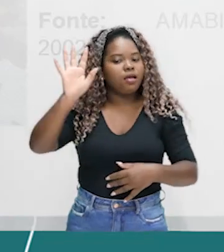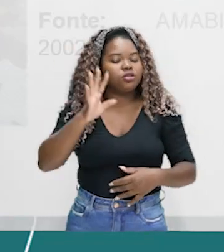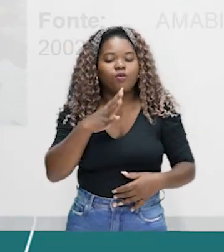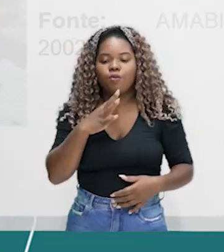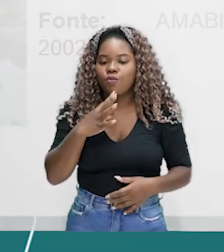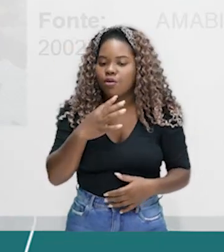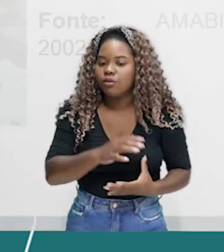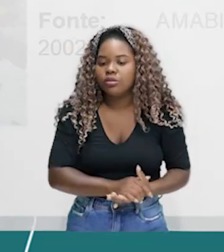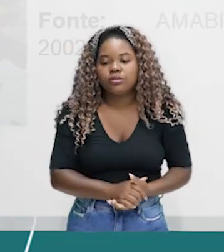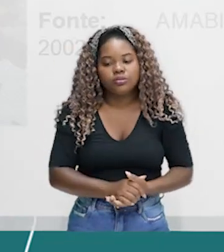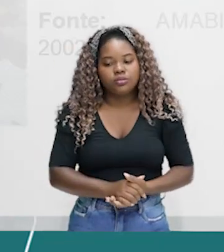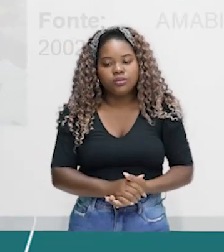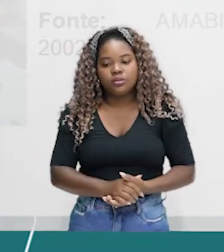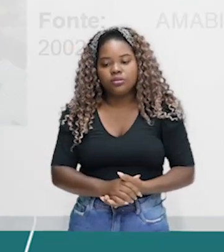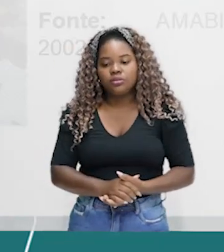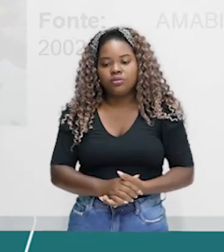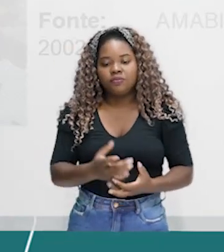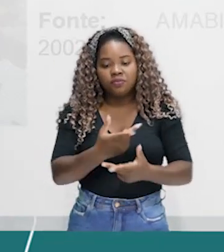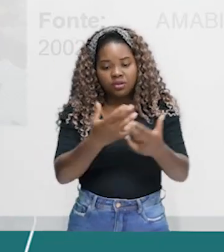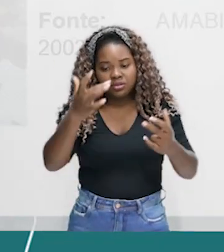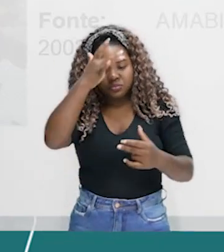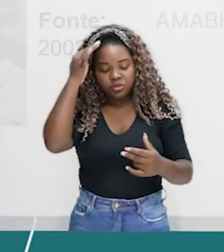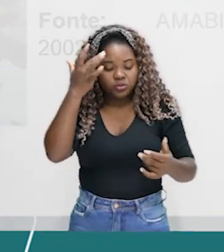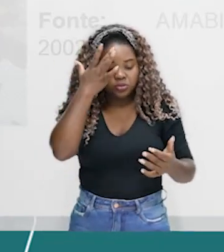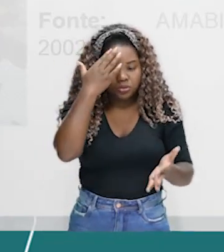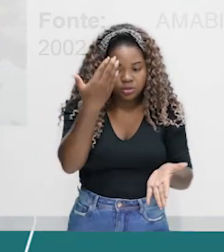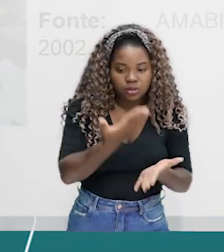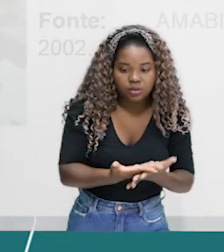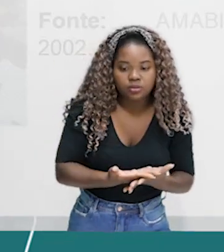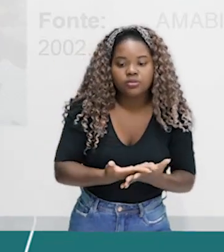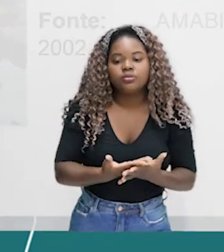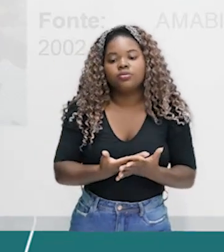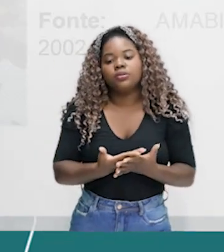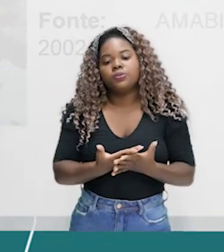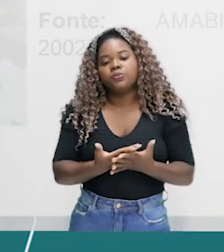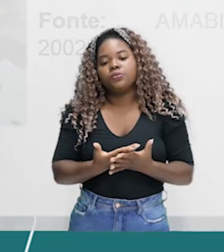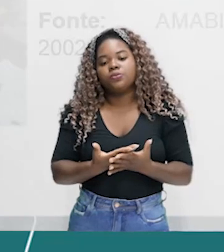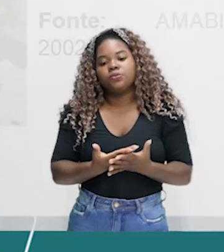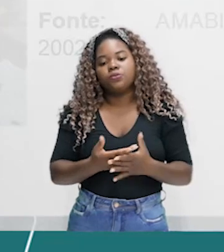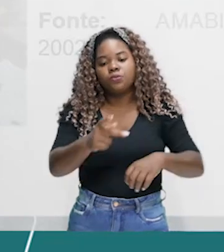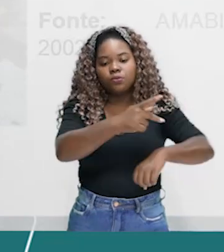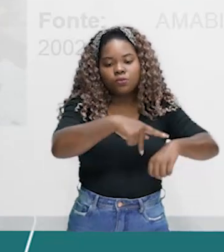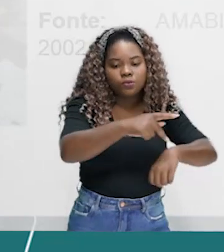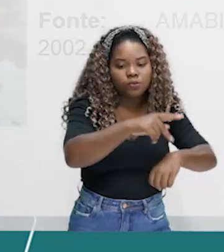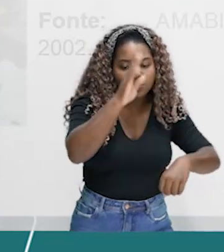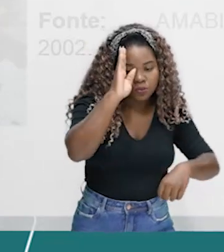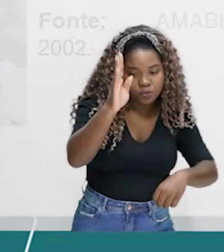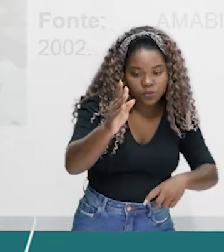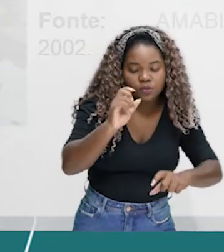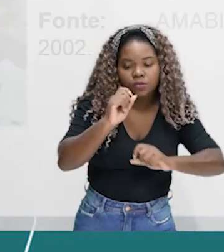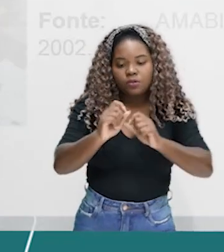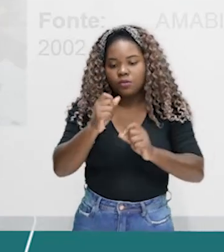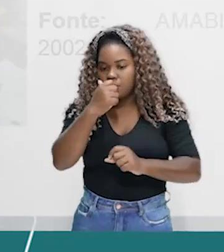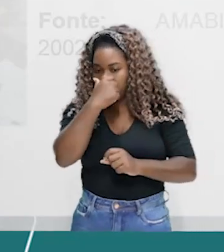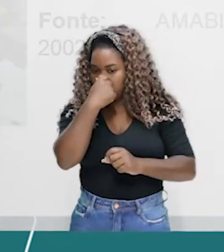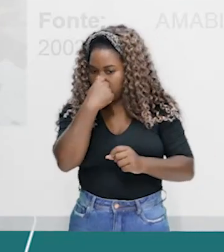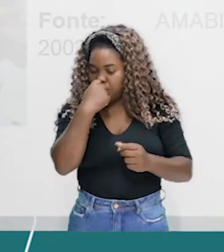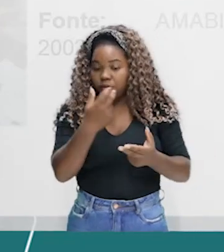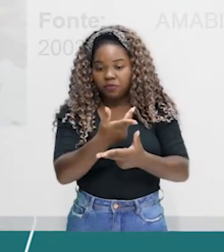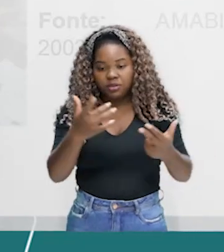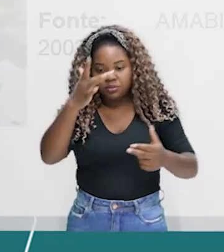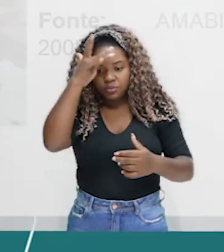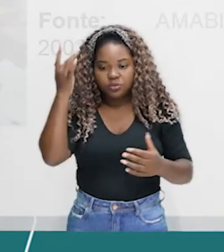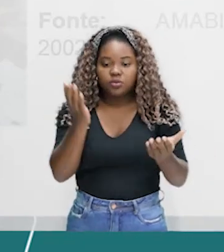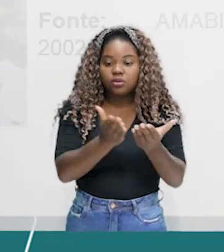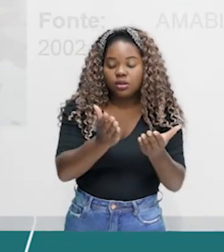nós, né? Muitas pessoas acreditam, o nosso país, principalmente, ele é maioria cristão,